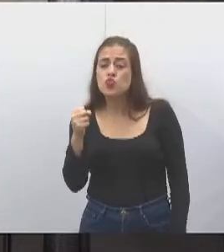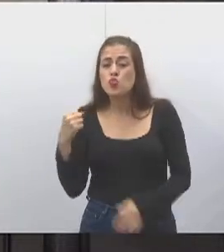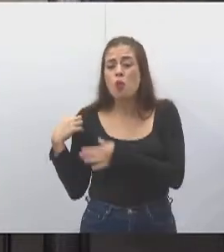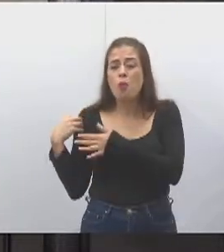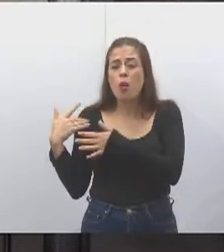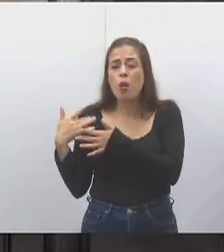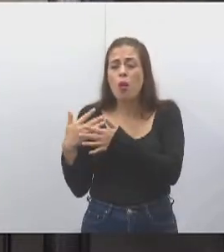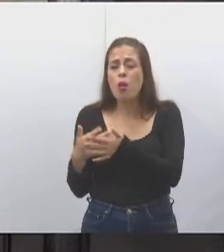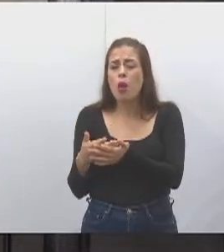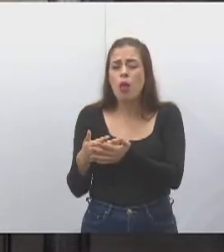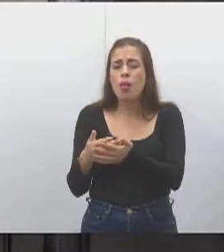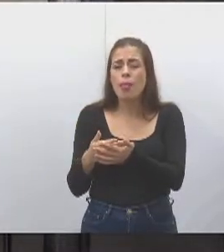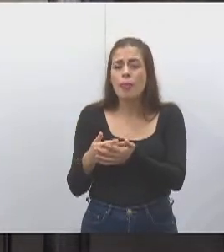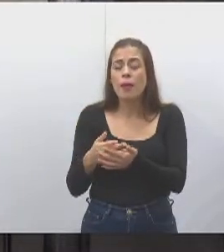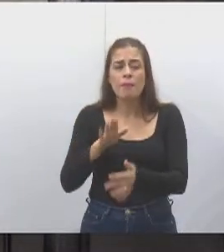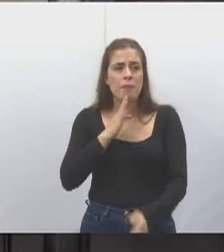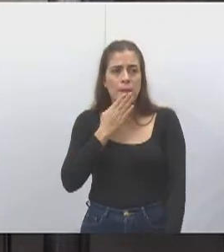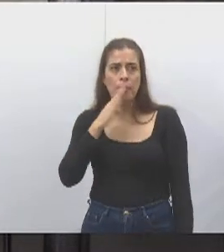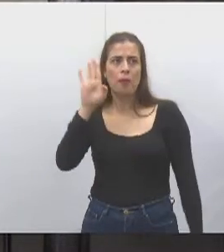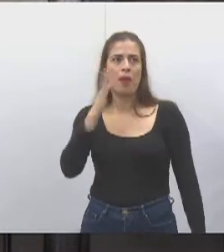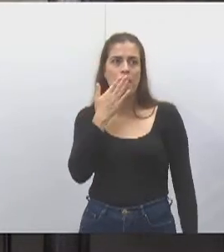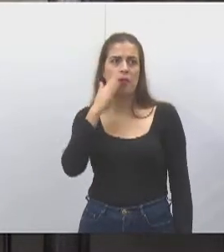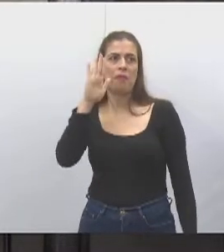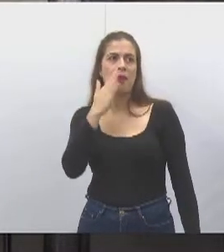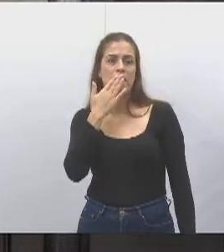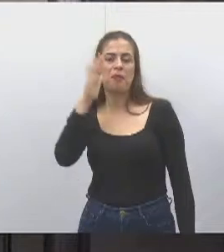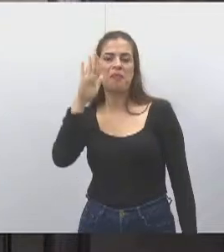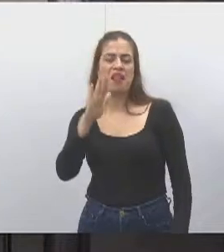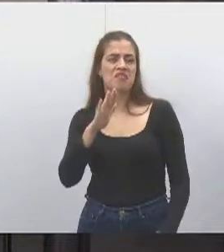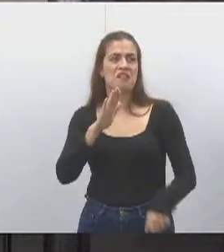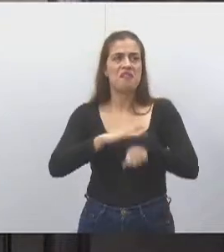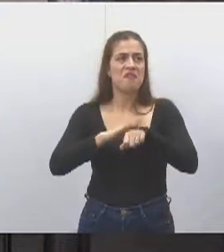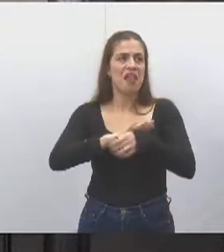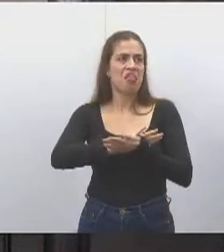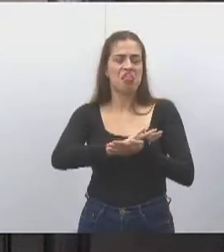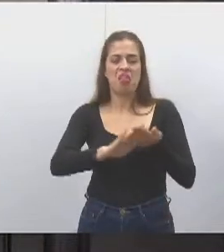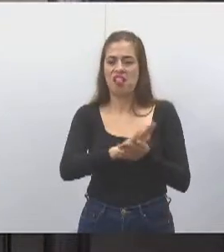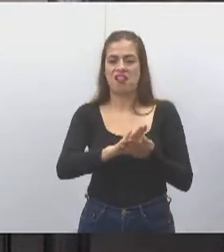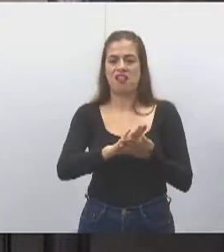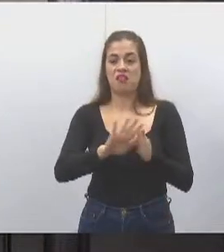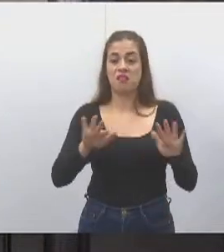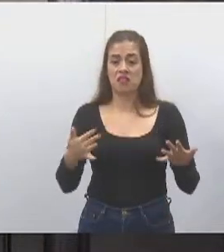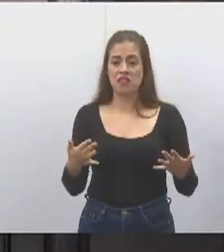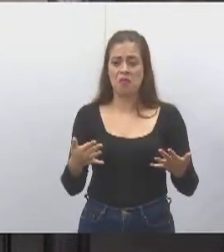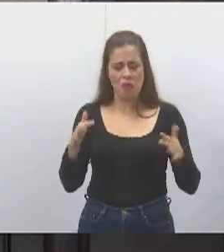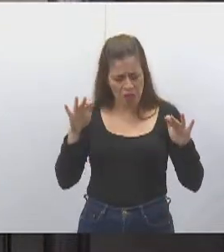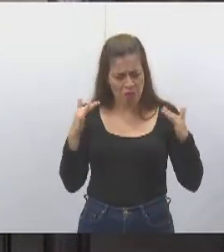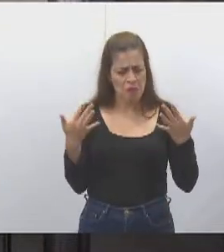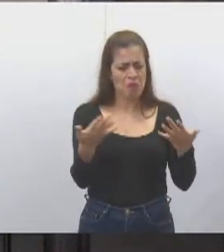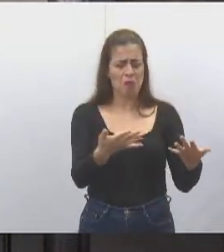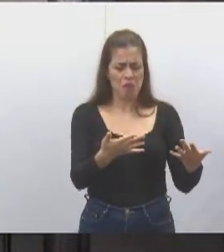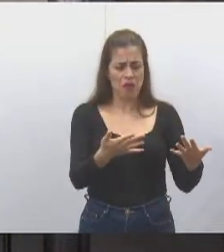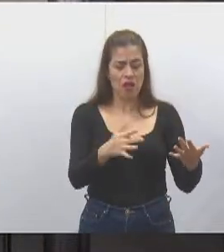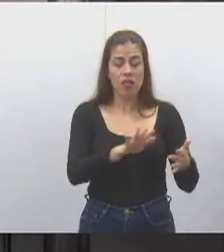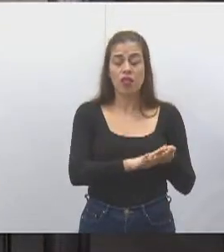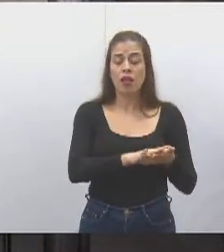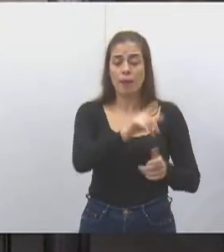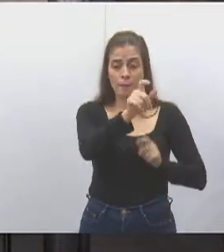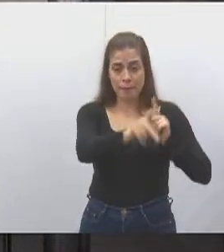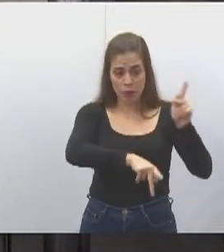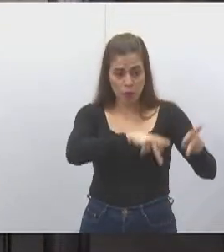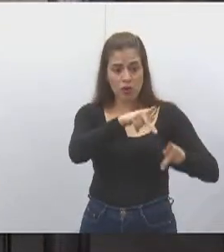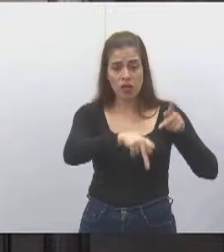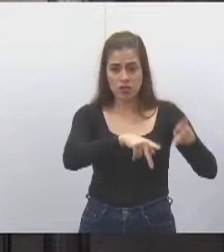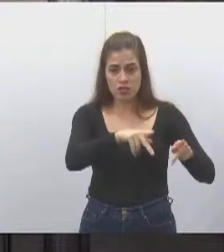promete, nada é feito. Então, tem um pouquinho mais de consideração o povo de Veranejal e do Irajá,